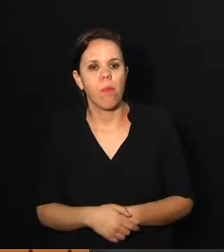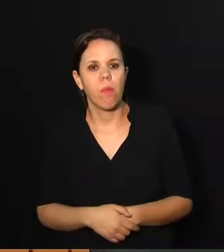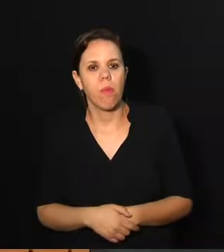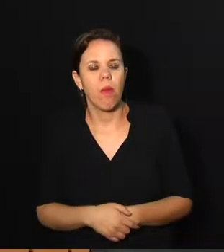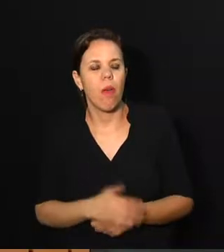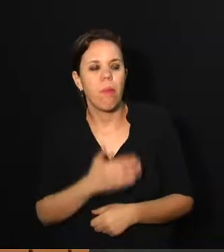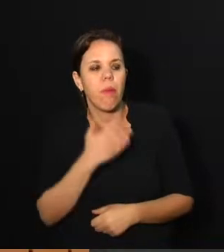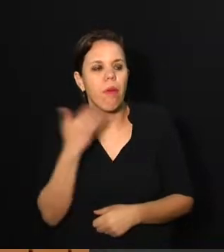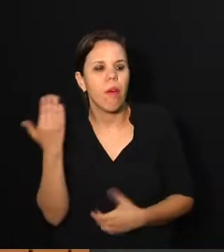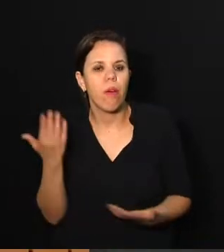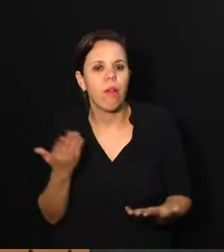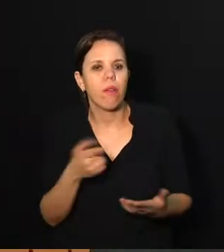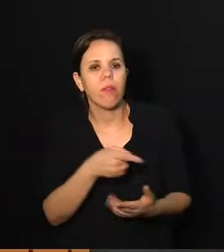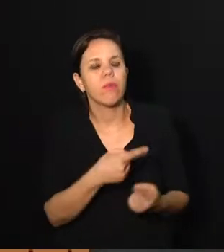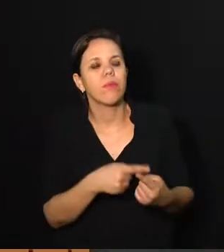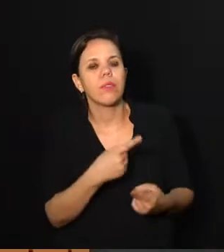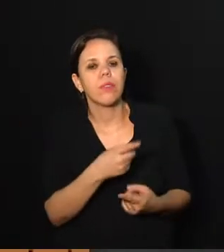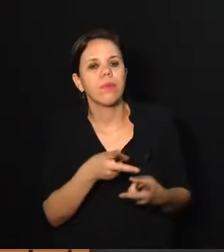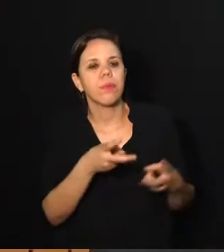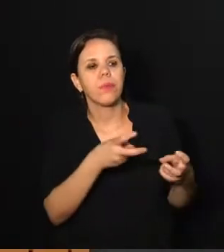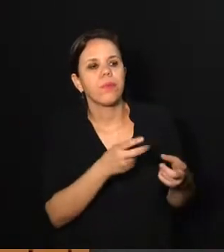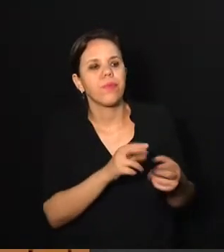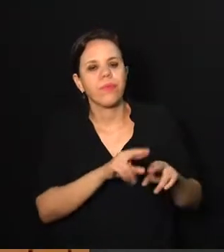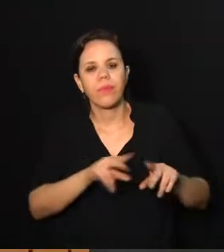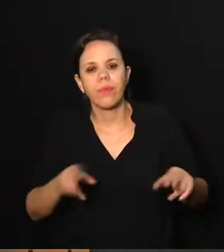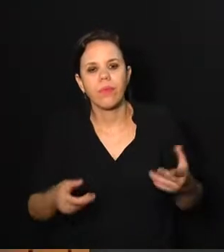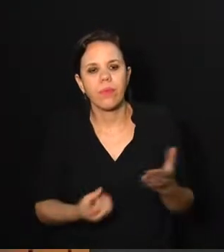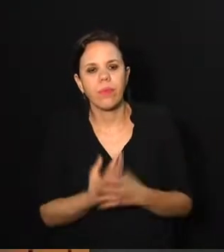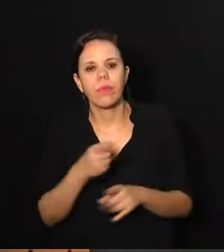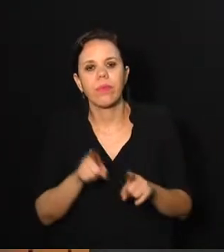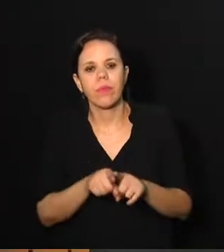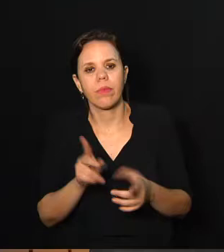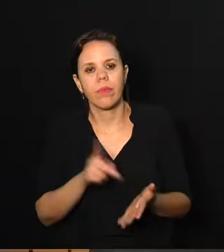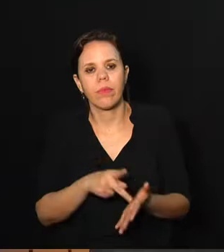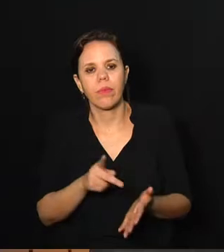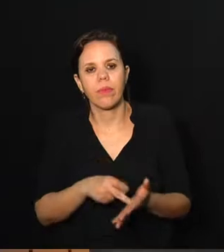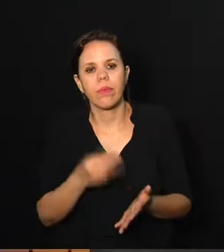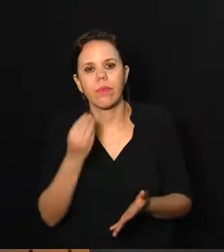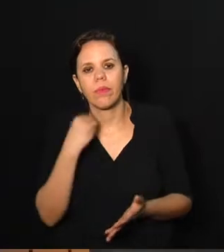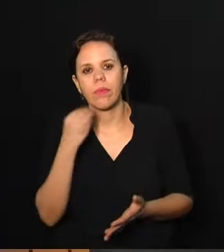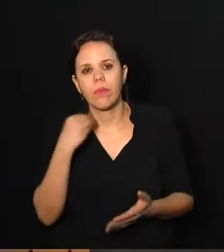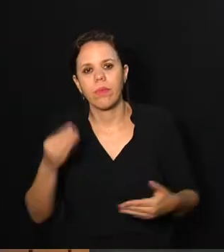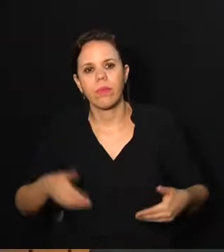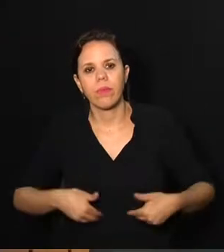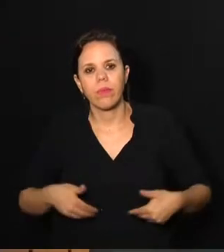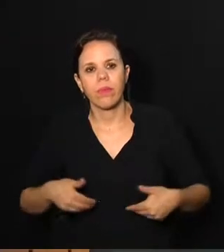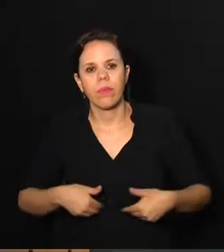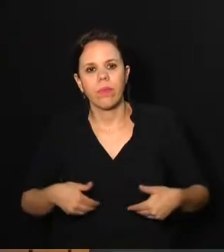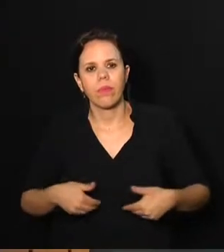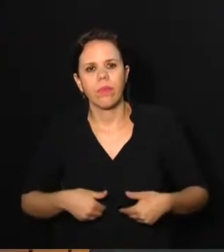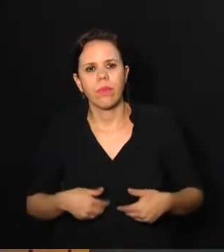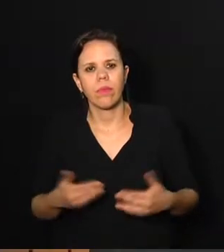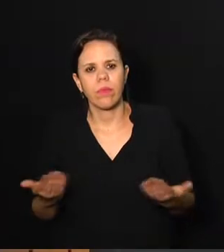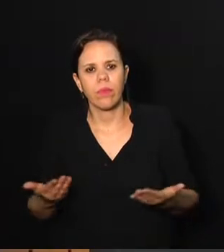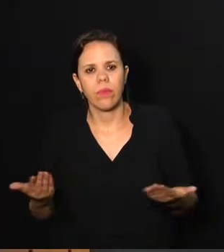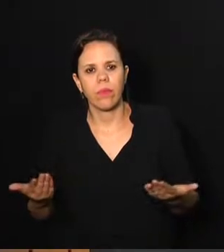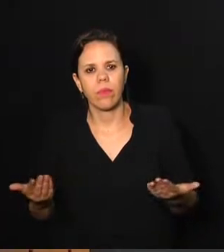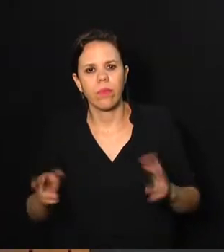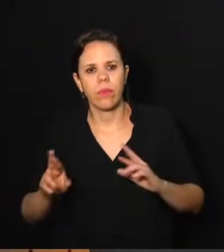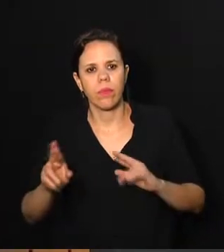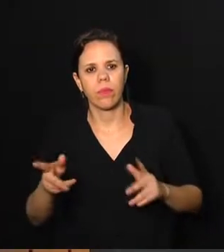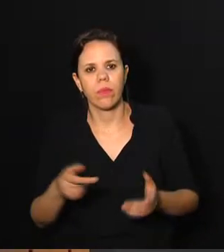morreu de infecção, meu pai por sérios fatores, mas, na realidade, era fraqueza, fome. Hoje é